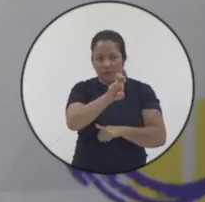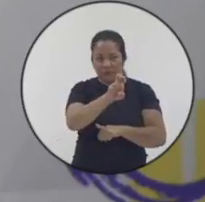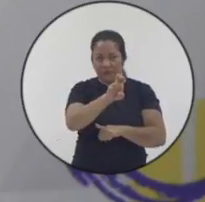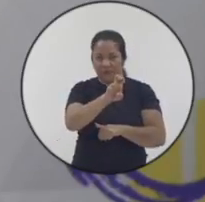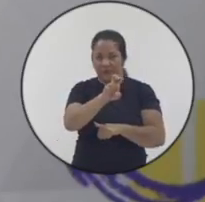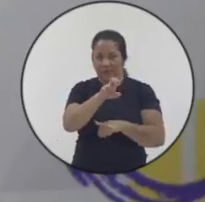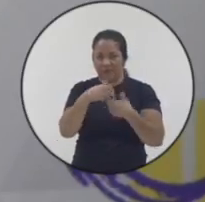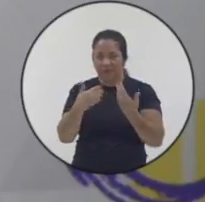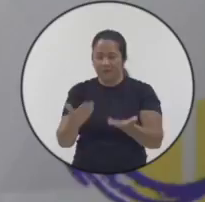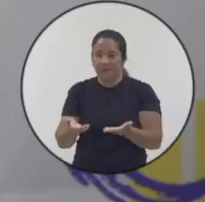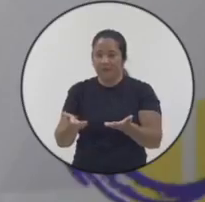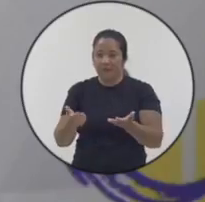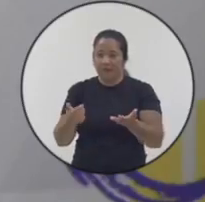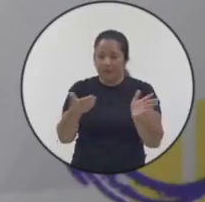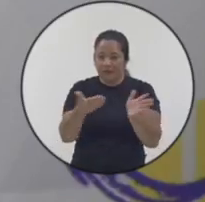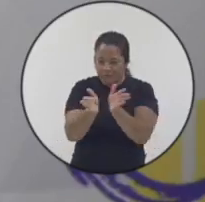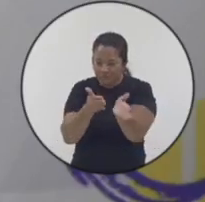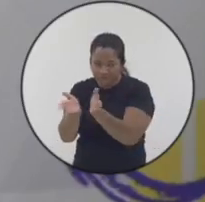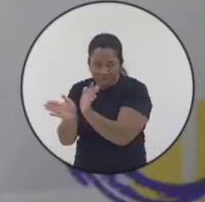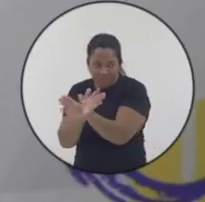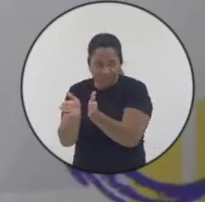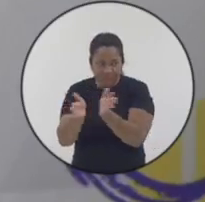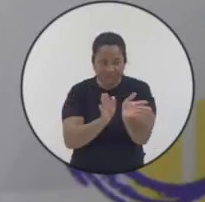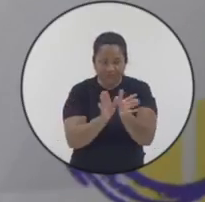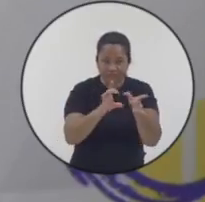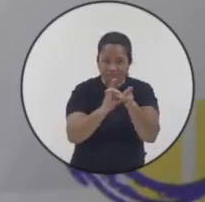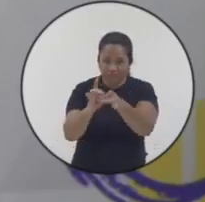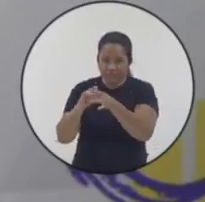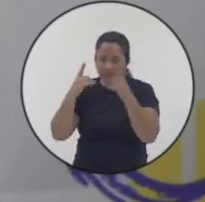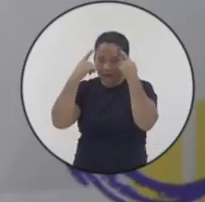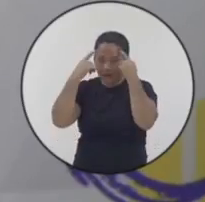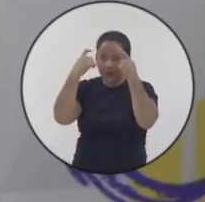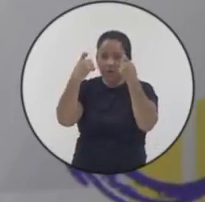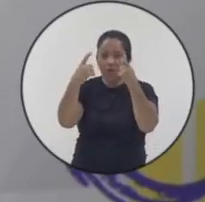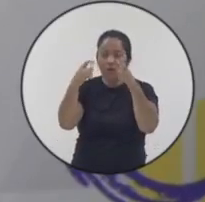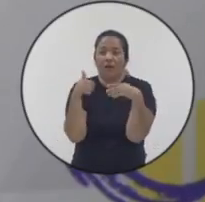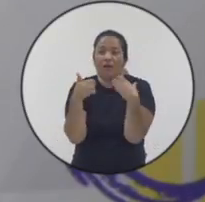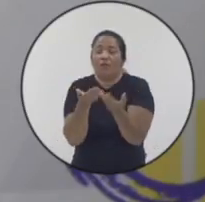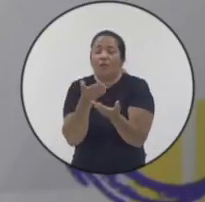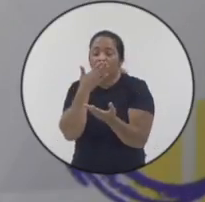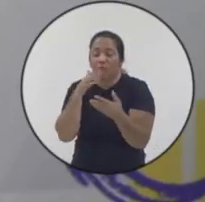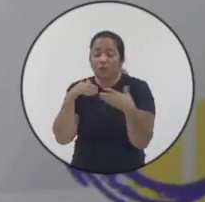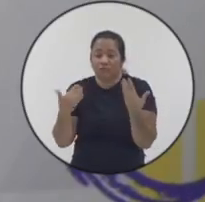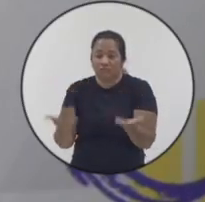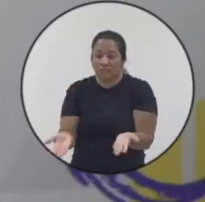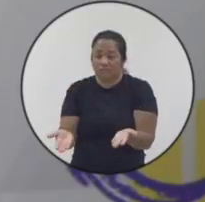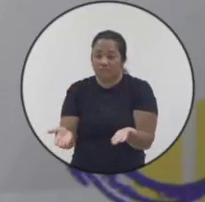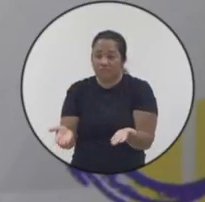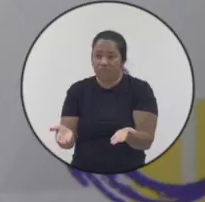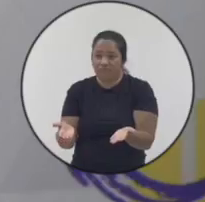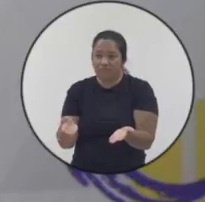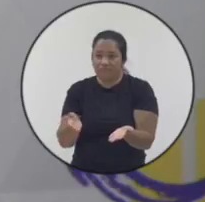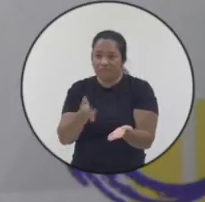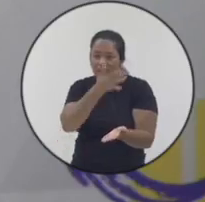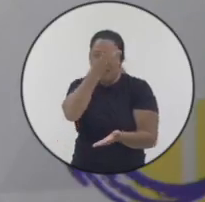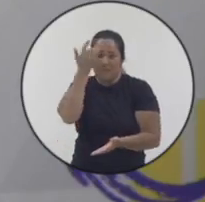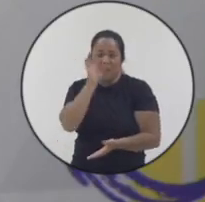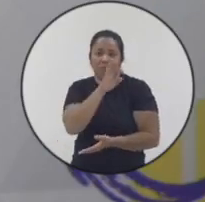esse olhar interseccionalizando um pouco quais são essas violências e isso ajuda a gente a entender quais são as de nós que estão morrendo.